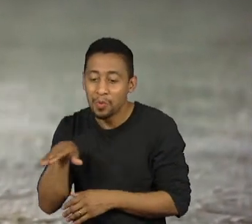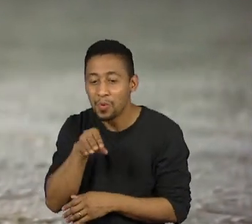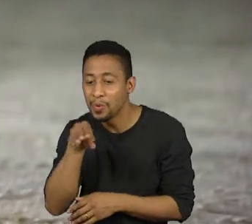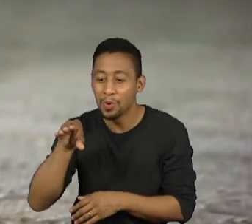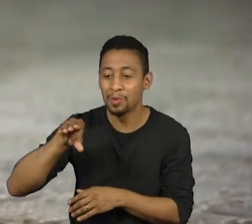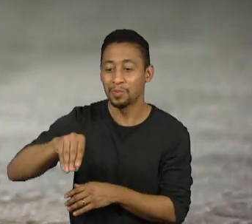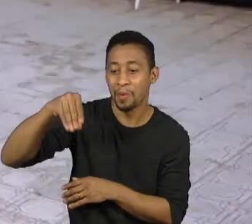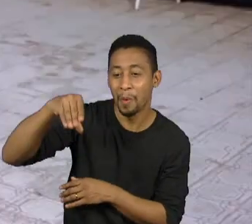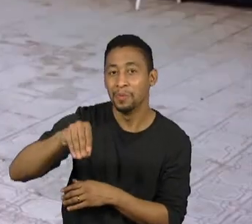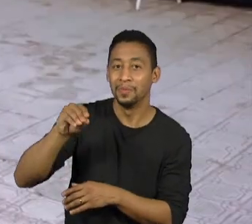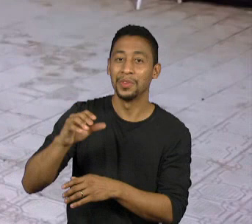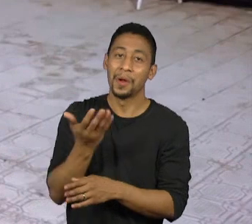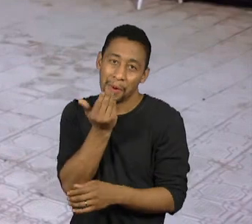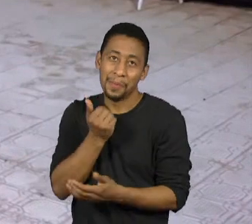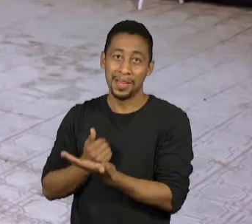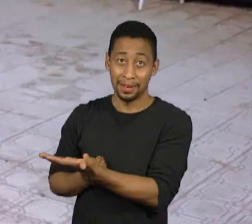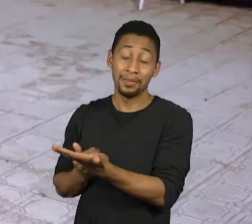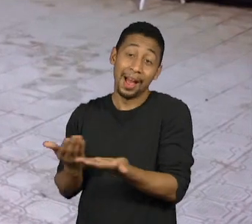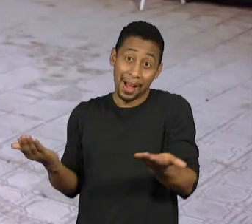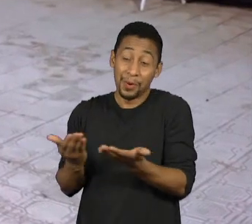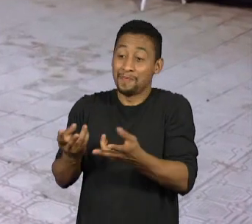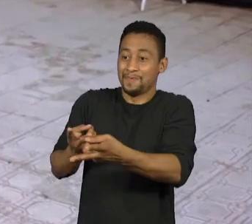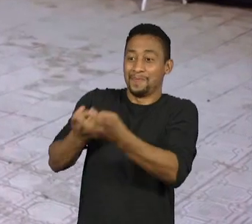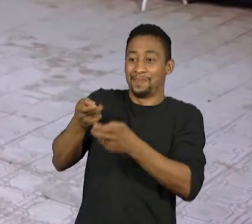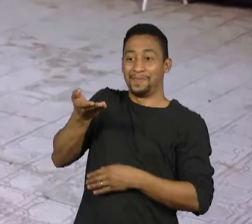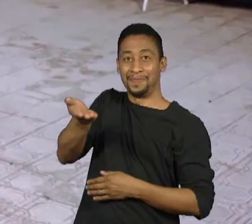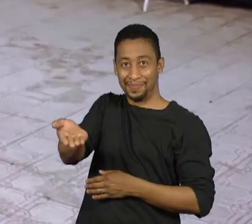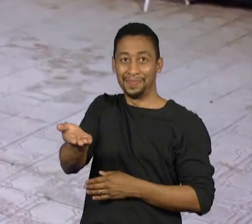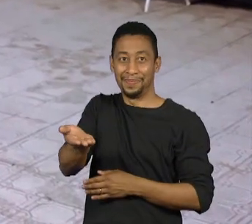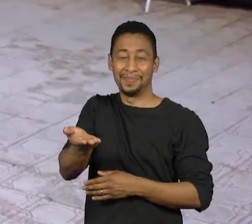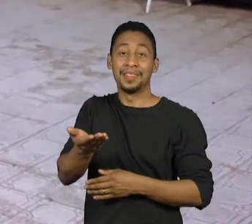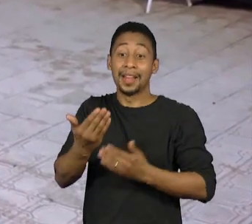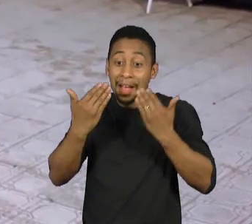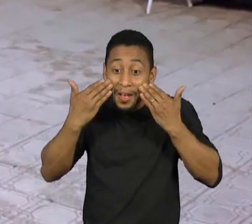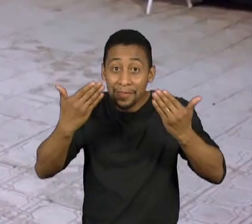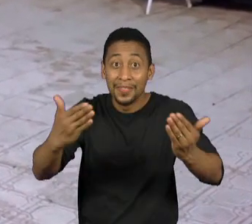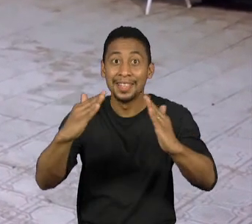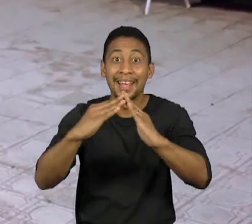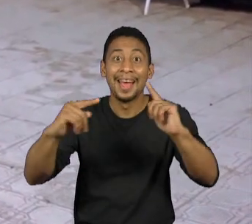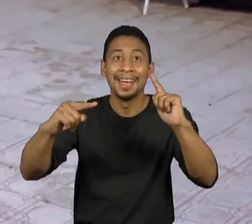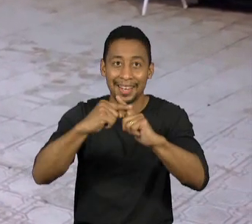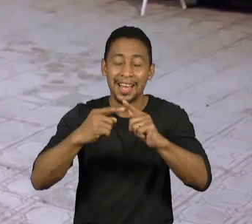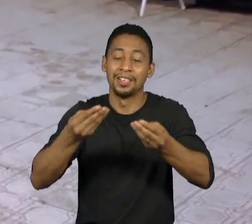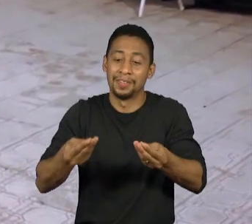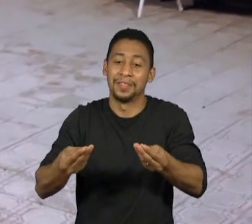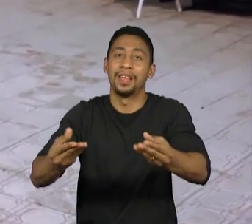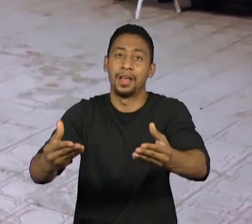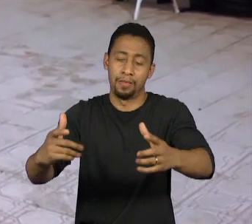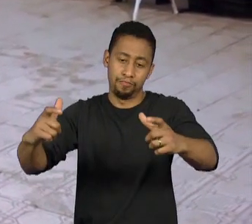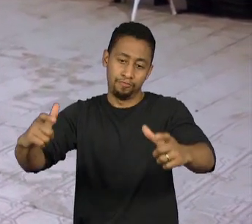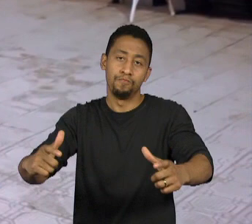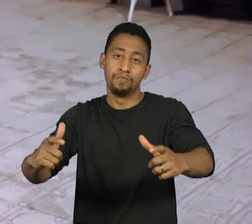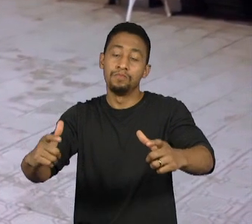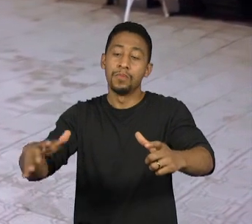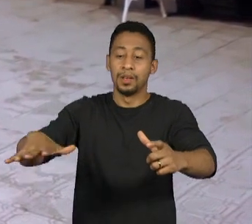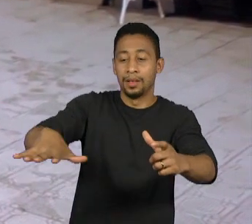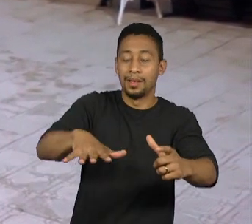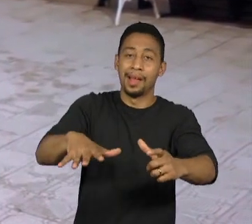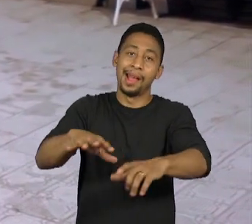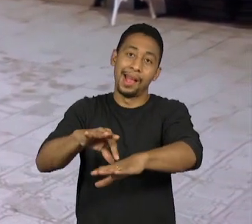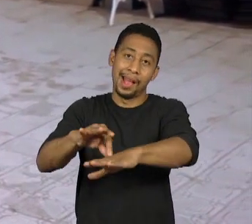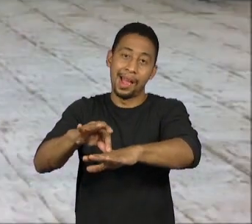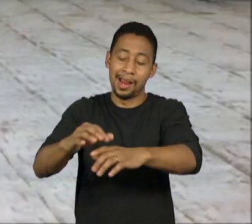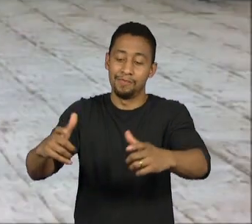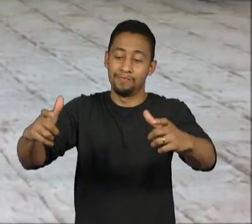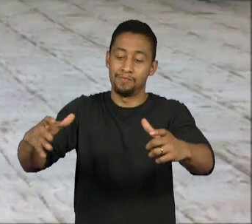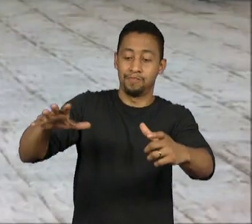visita periodicamente no lado da igreja. É ofertado o alimento, né? O item alimentar, a carne, banana, tudo ofertado